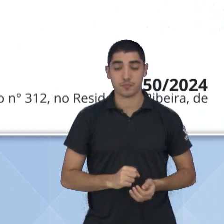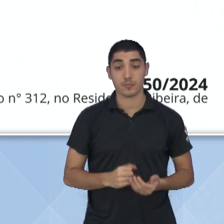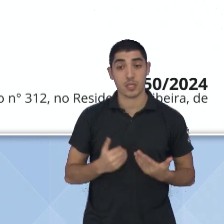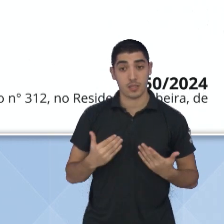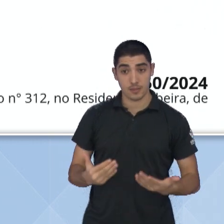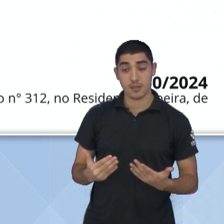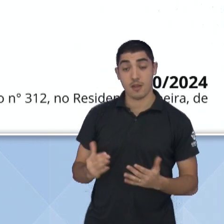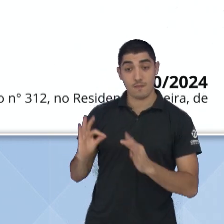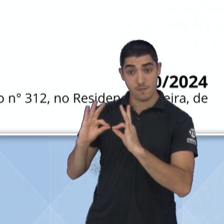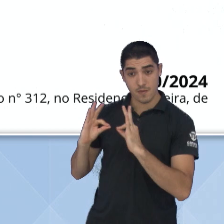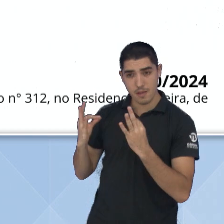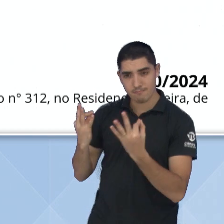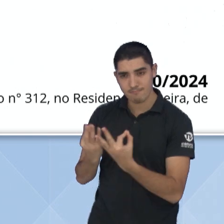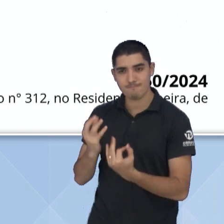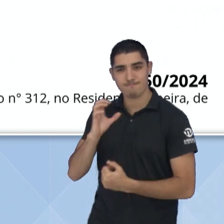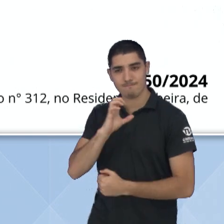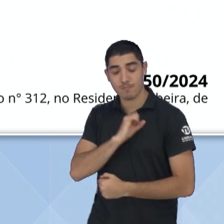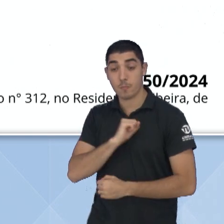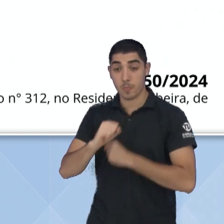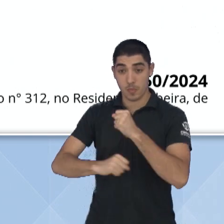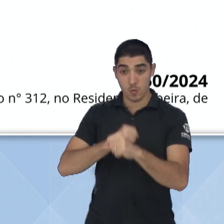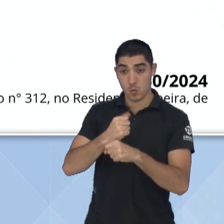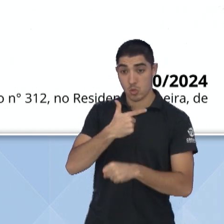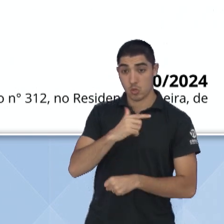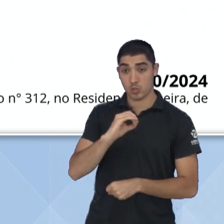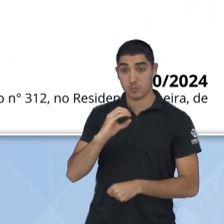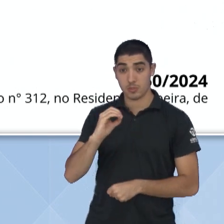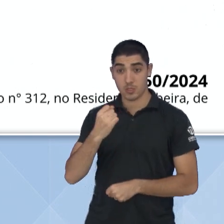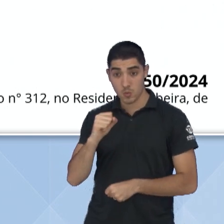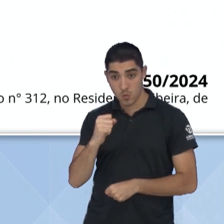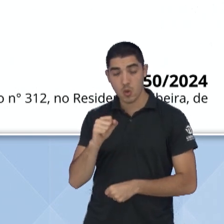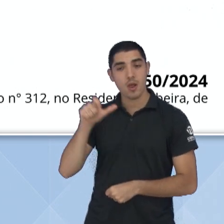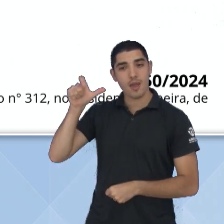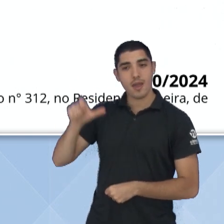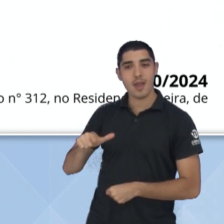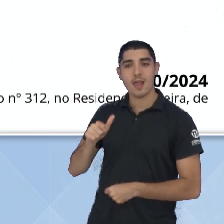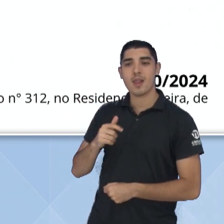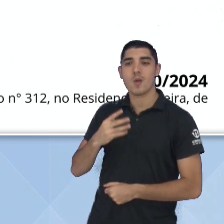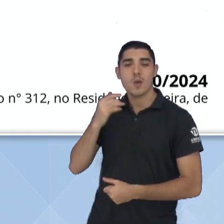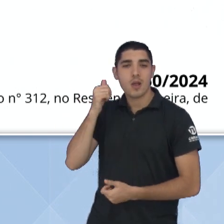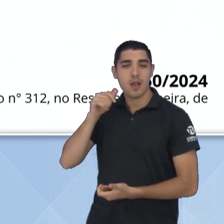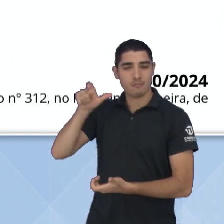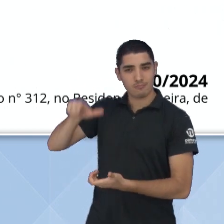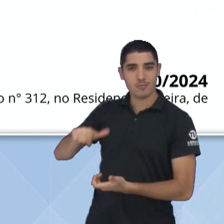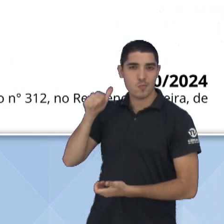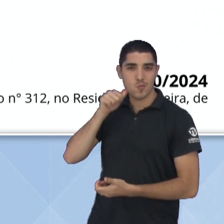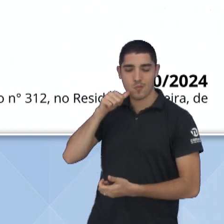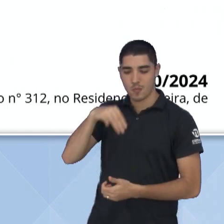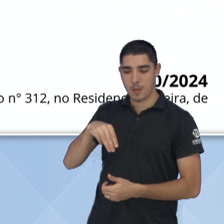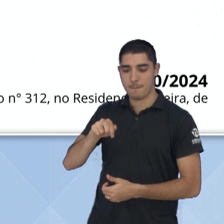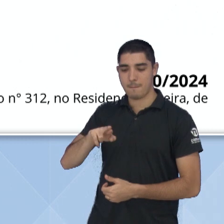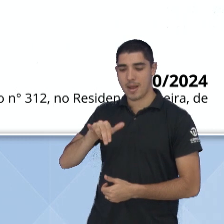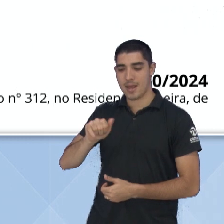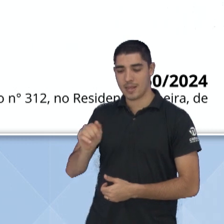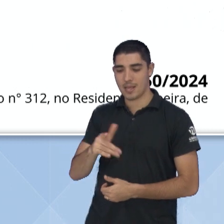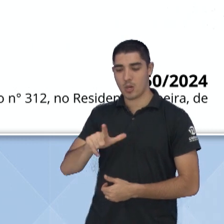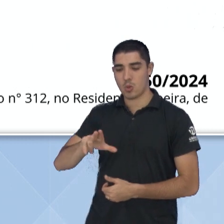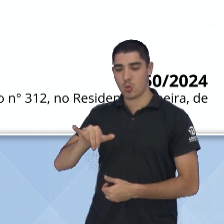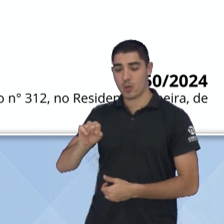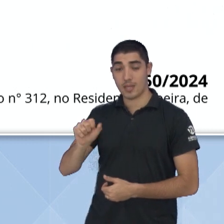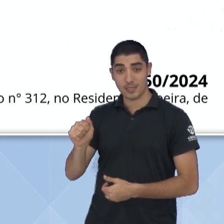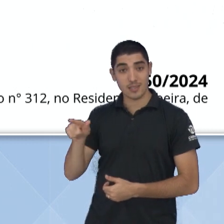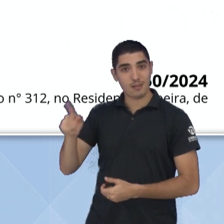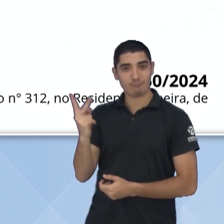Amor e família. Em 2008, Luiz Ricardo conheceu Maria Luísa, seu grande amor. Juntos formaram